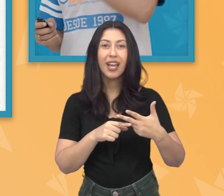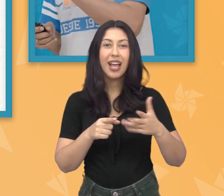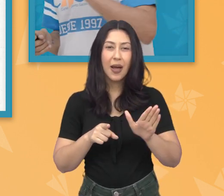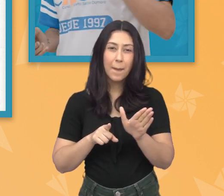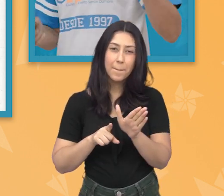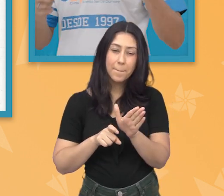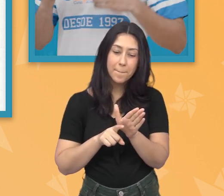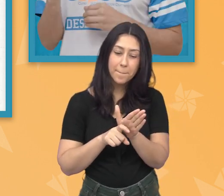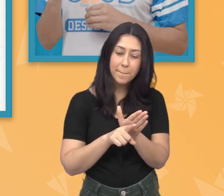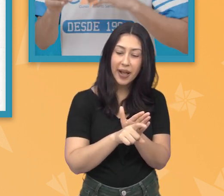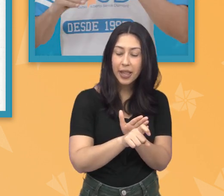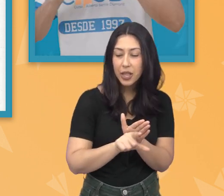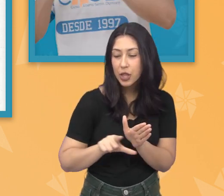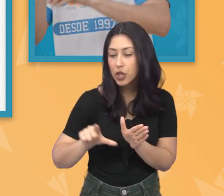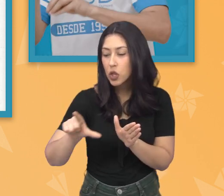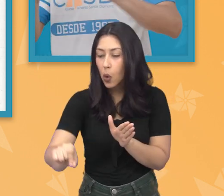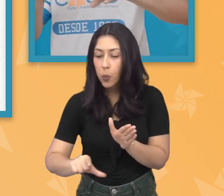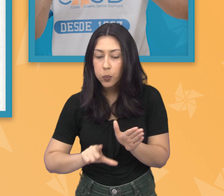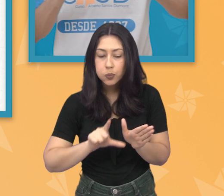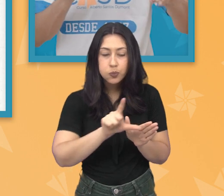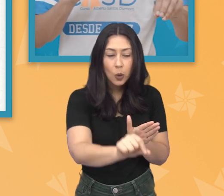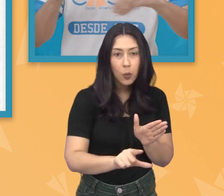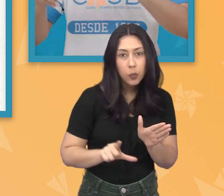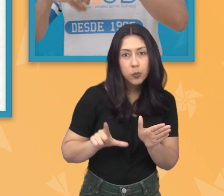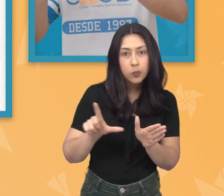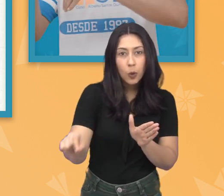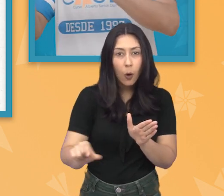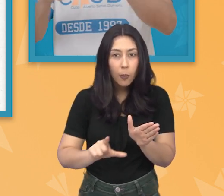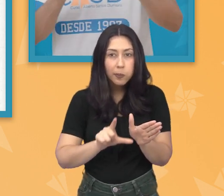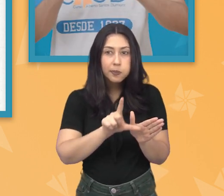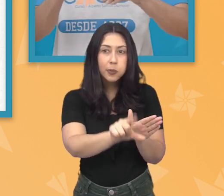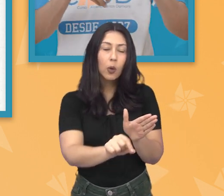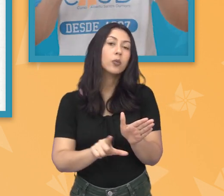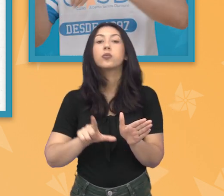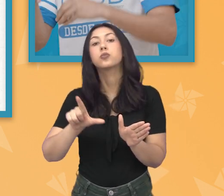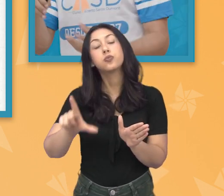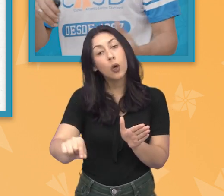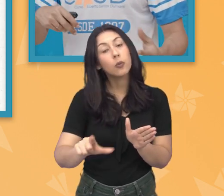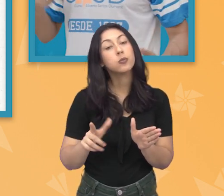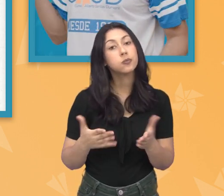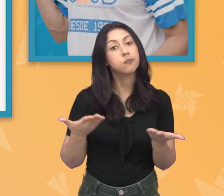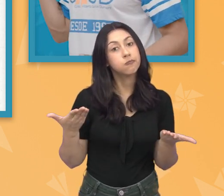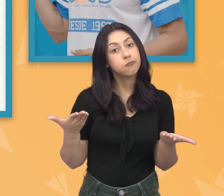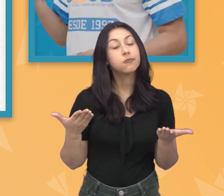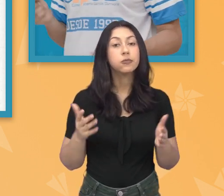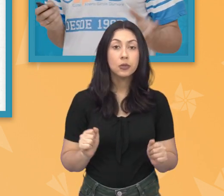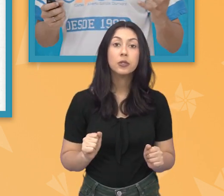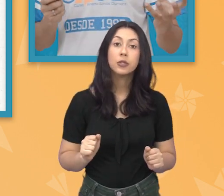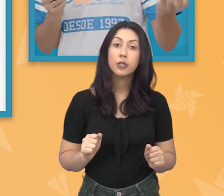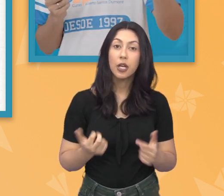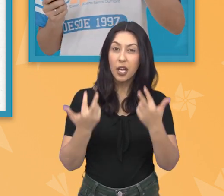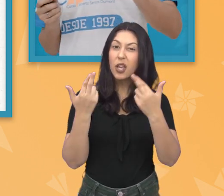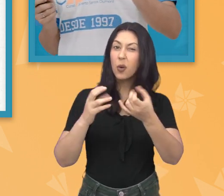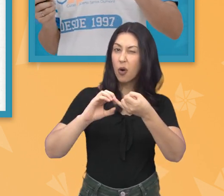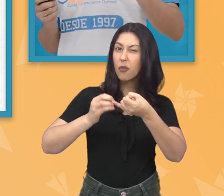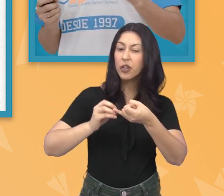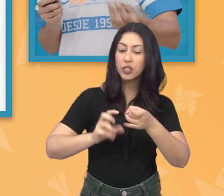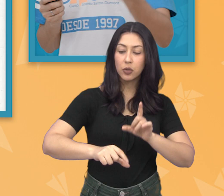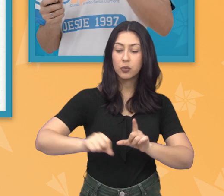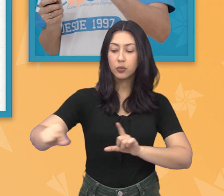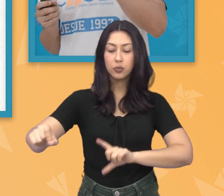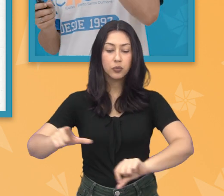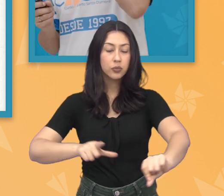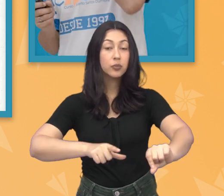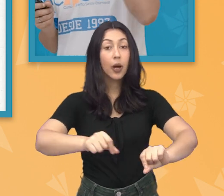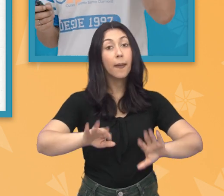processo biológico, né, eu dei o exemplo de catar o feijão com a mão, ou, por exemplo, catar outros materiais com a pinça. Nesse caso, as bactérias fazem um